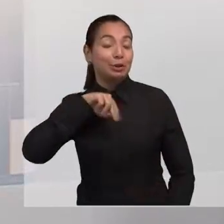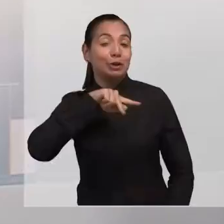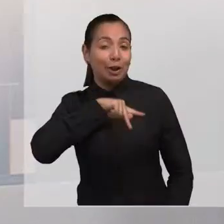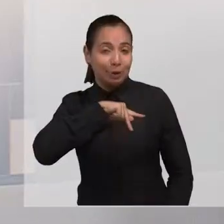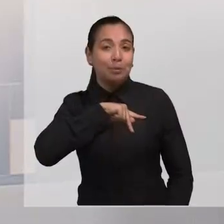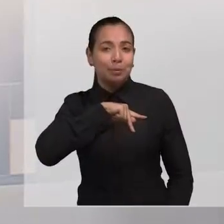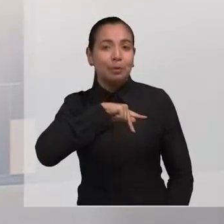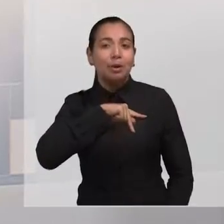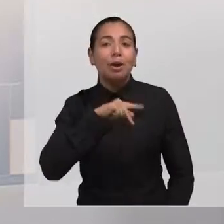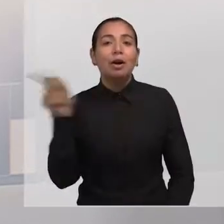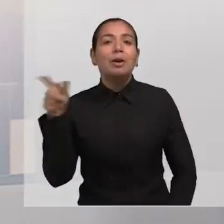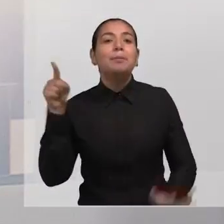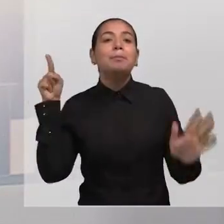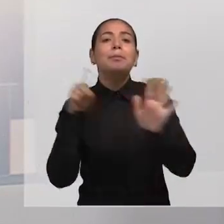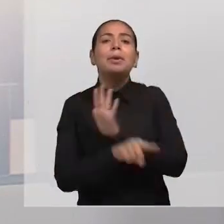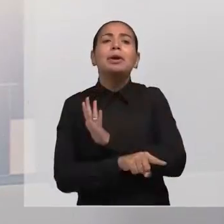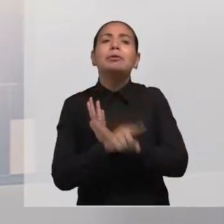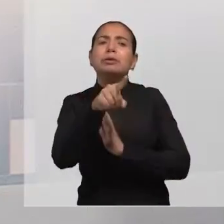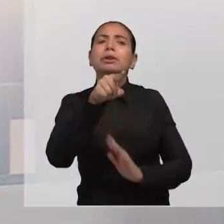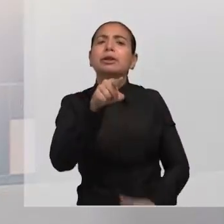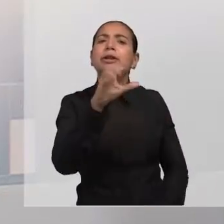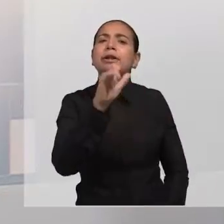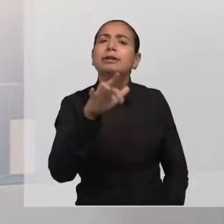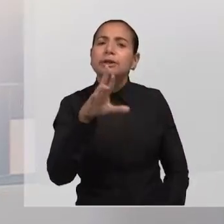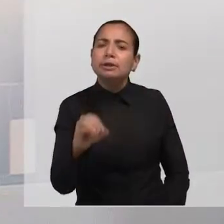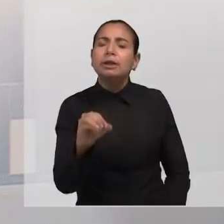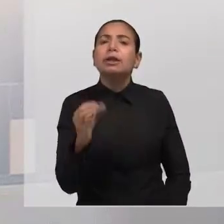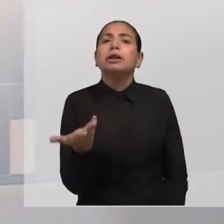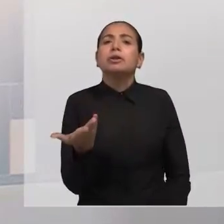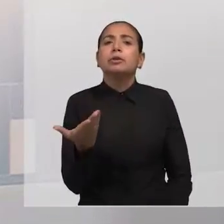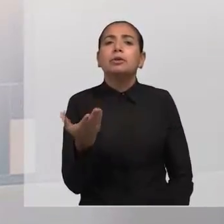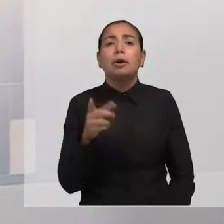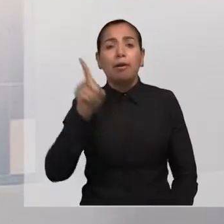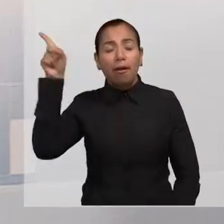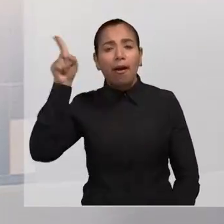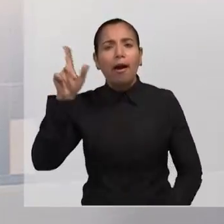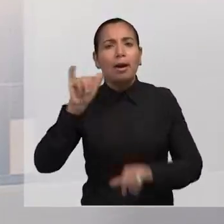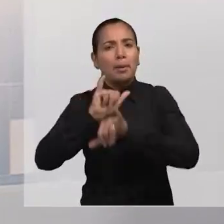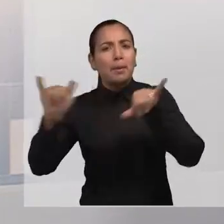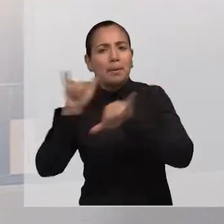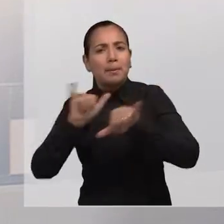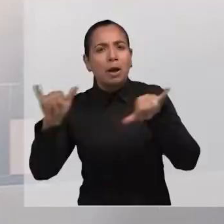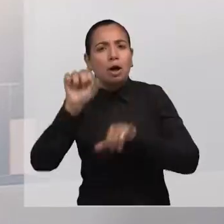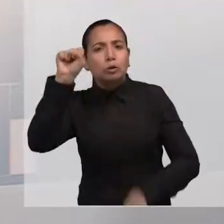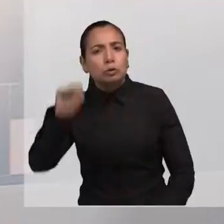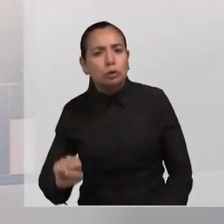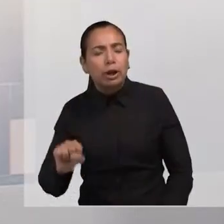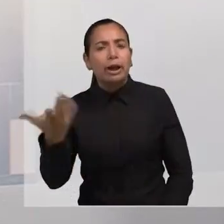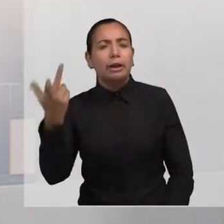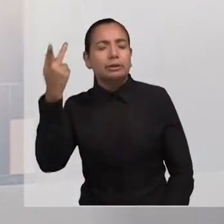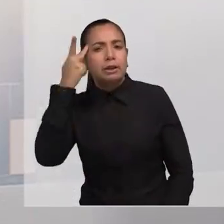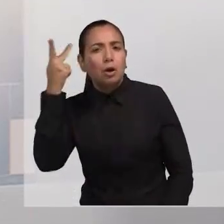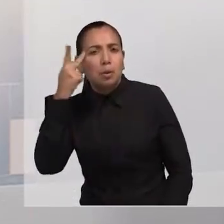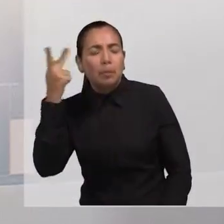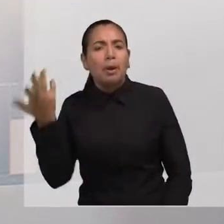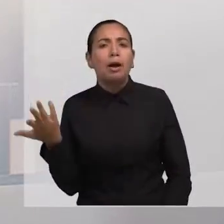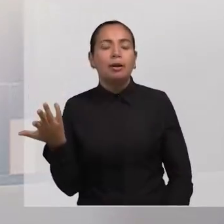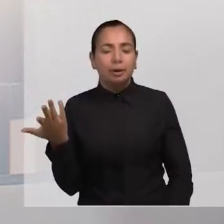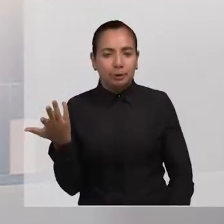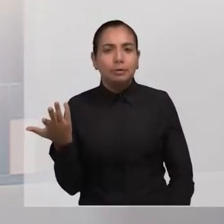também questionar Ciro Gomes. A imprensa do Sudeste, principalmente de São Paulo, questiona e diz que ele quer